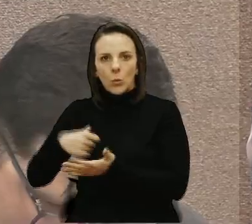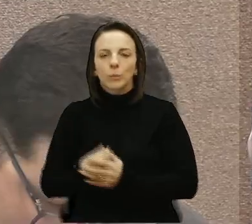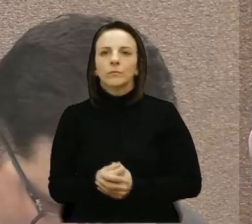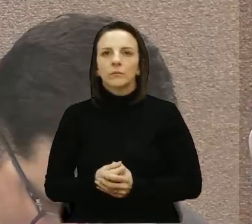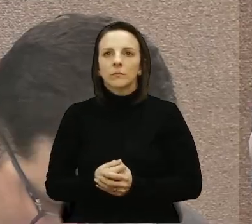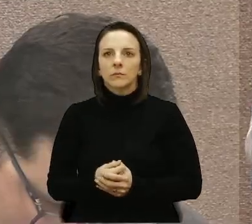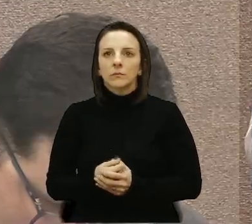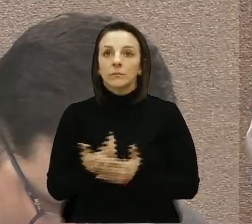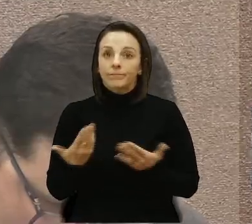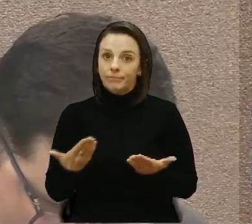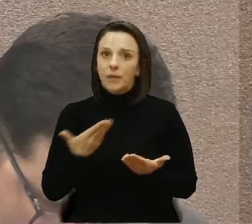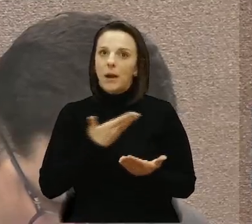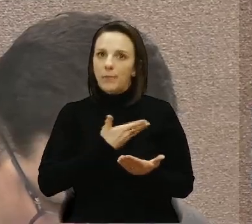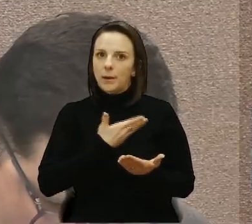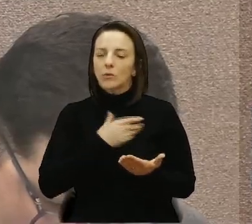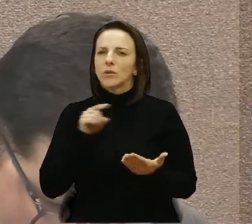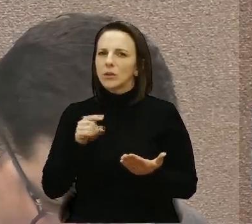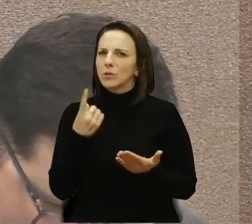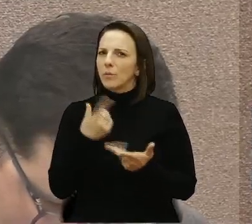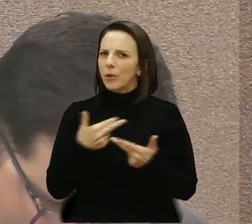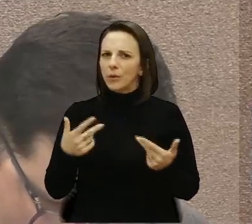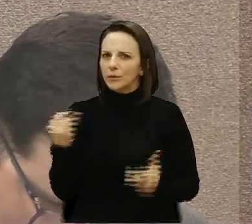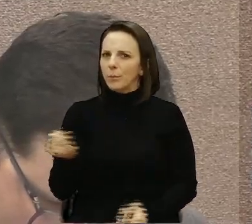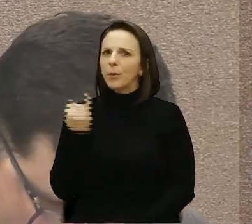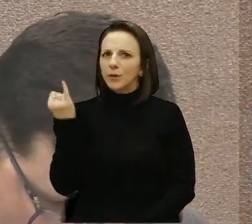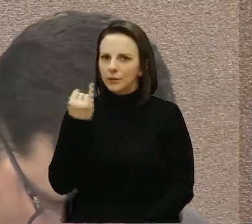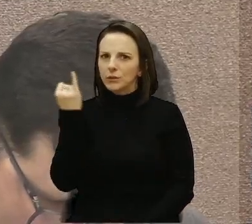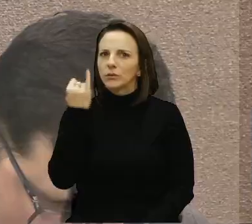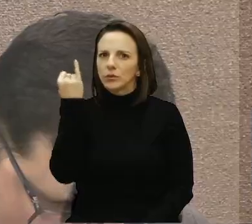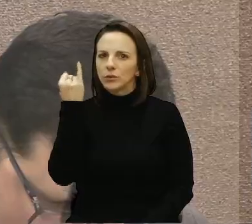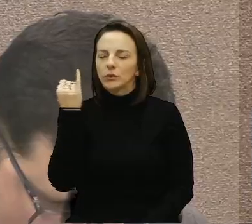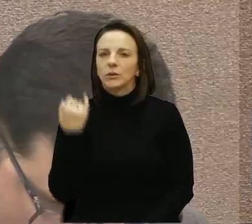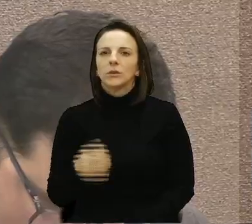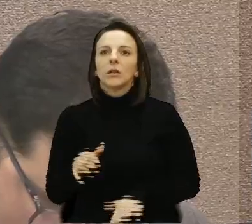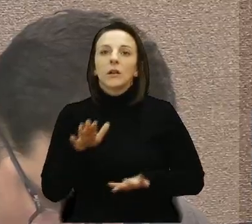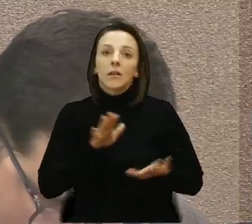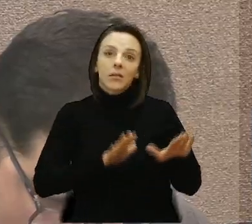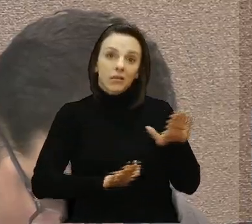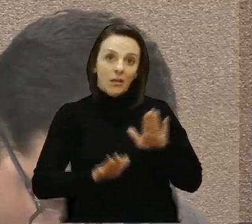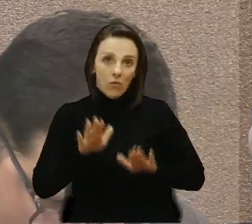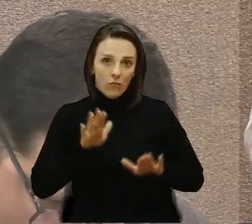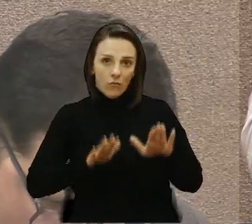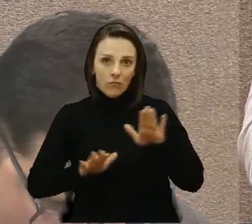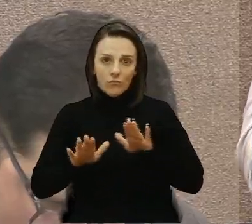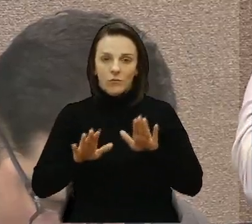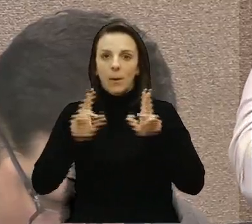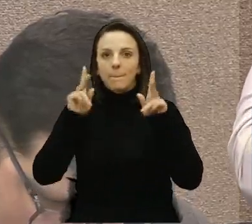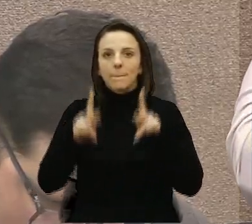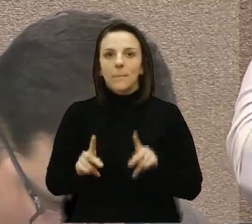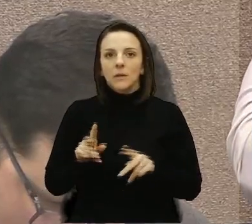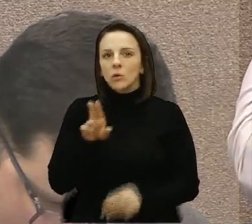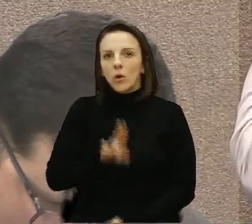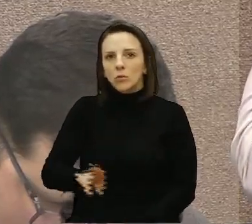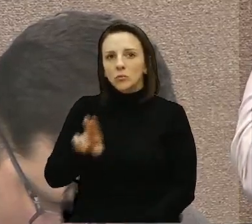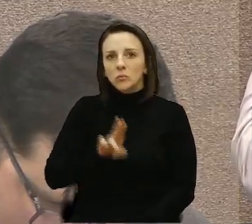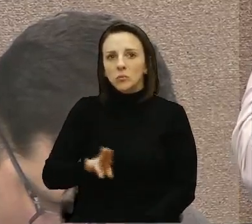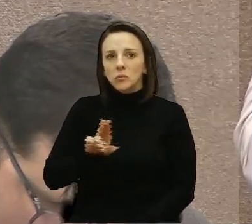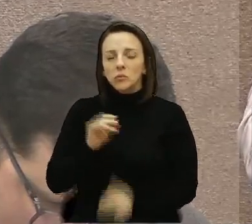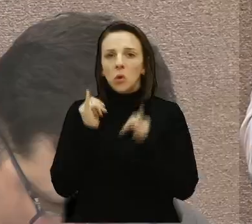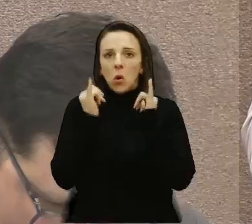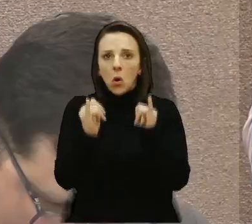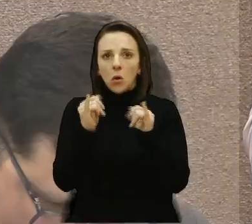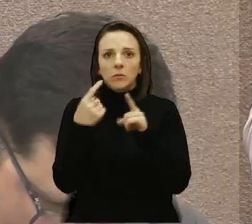ponto importante a ser observado. Talvez a população não esteja utilizando o ônibus porque não sabe